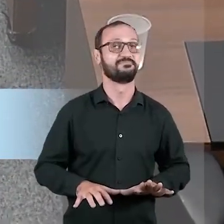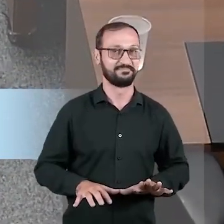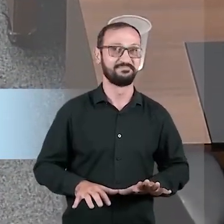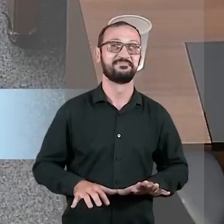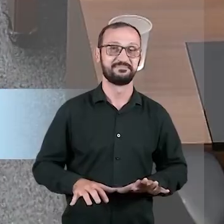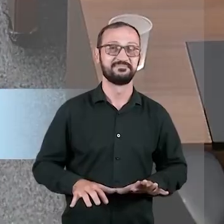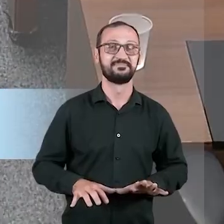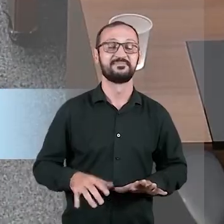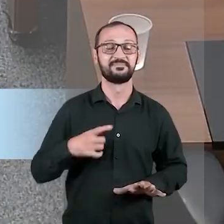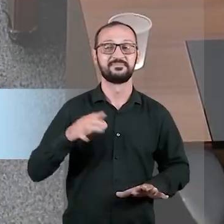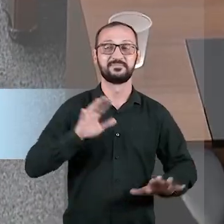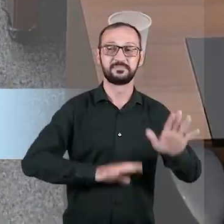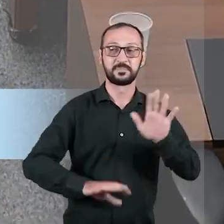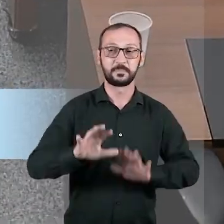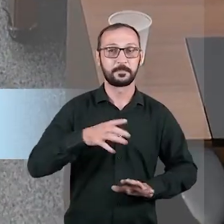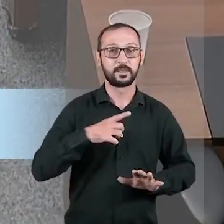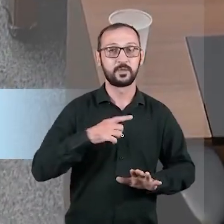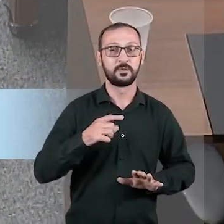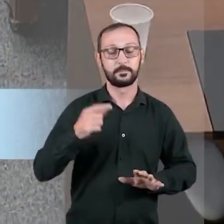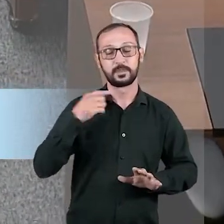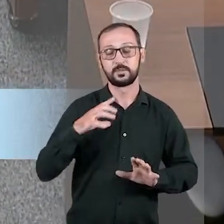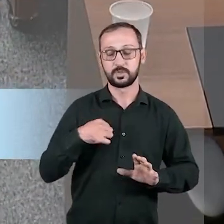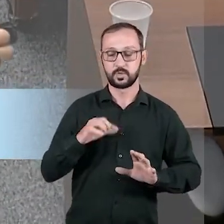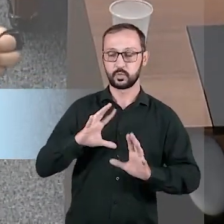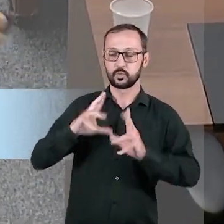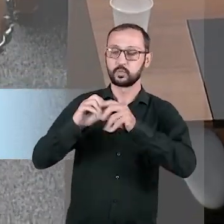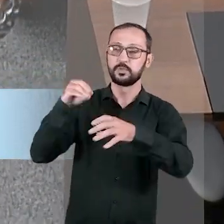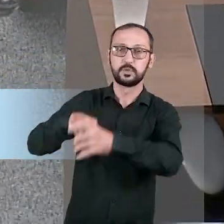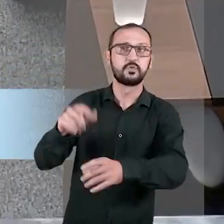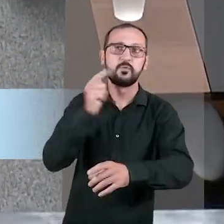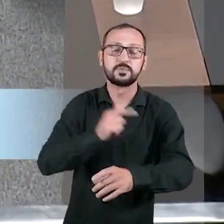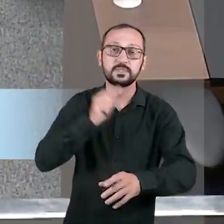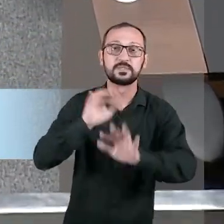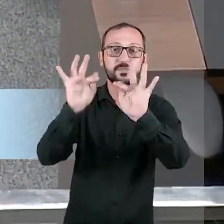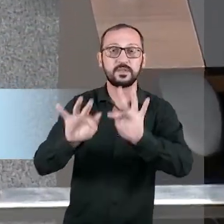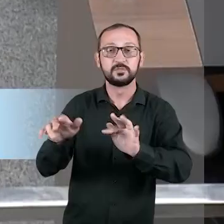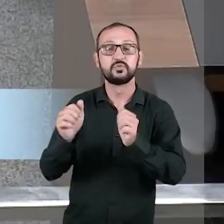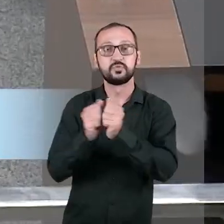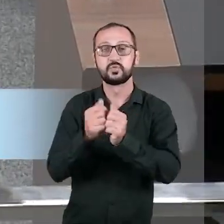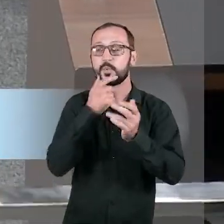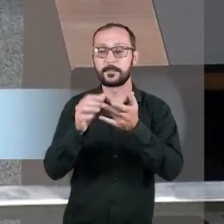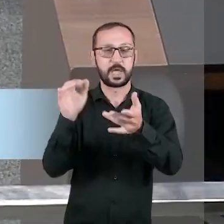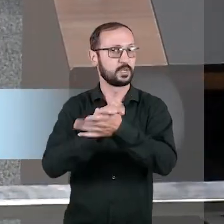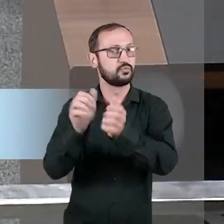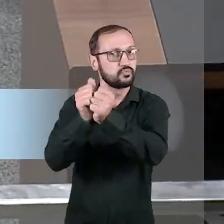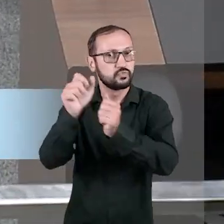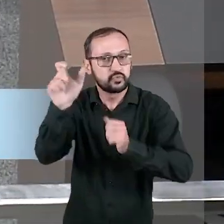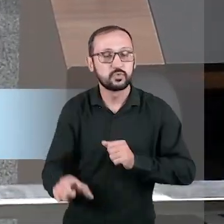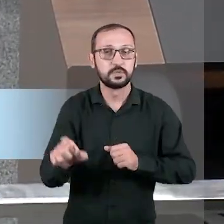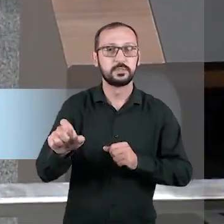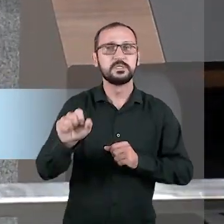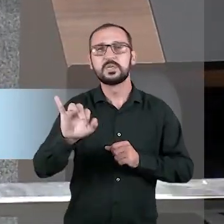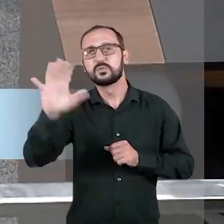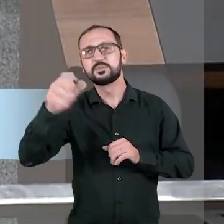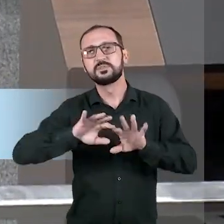Então, nós temos que cuidar com tudo que a gente põe no outro. Eu só consigo ser feliz se eu tiver meu marido junto comigo. E